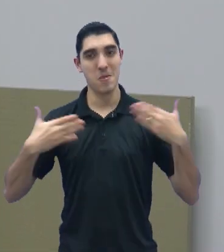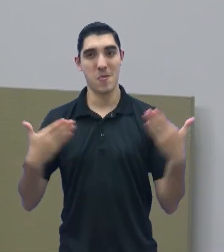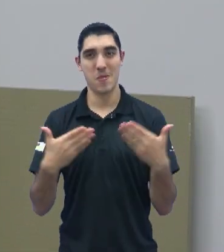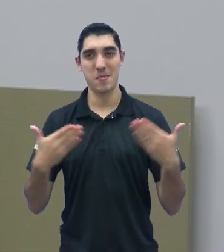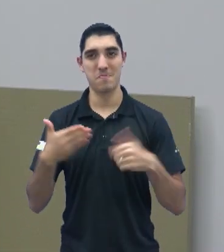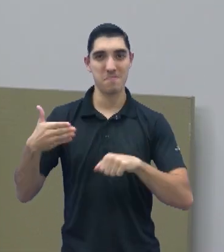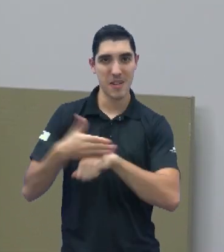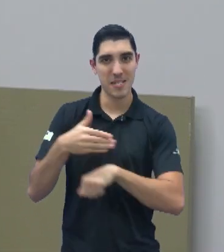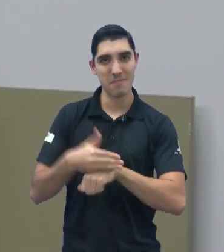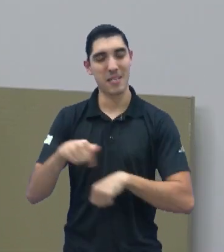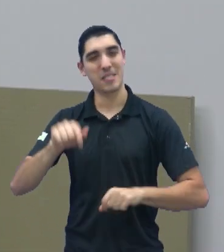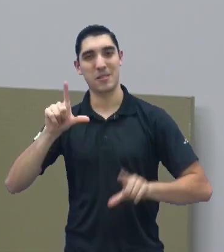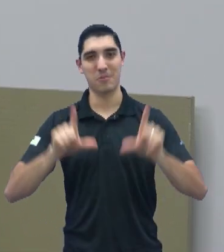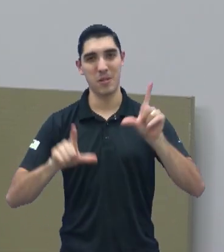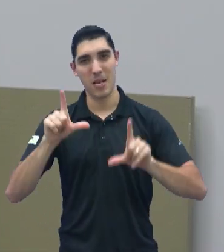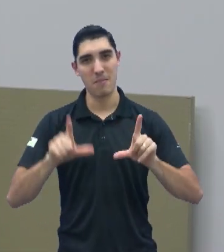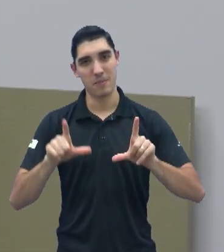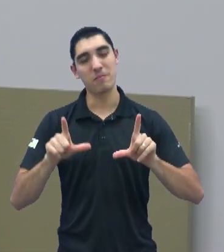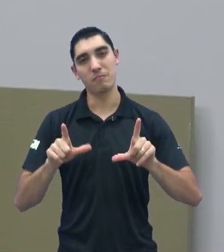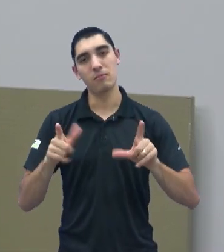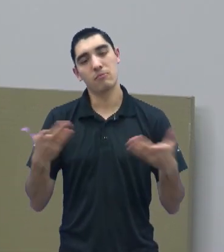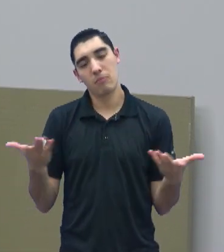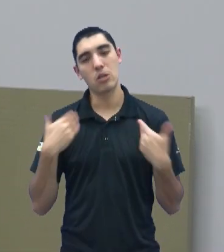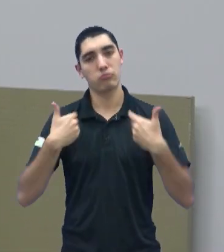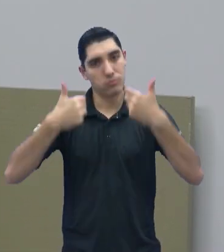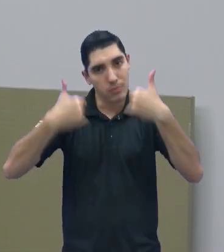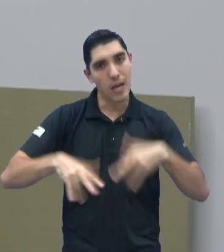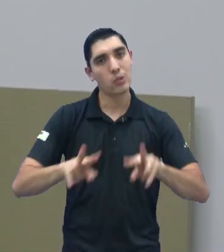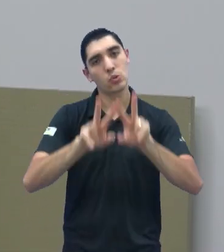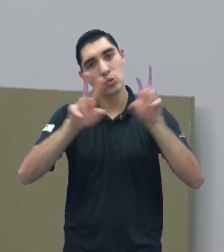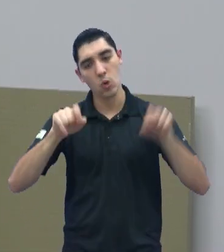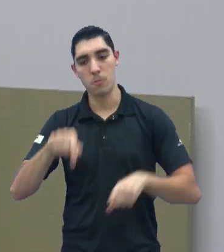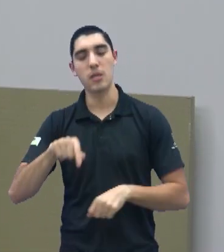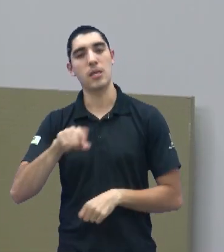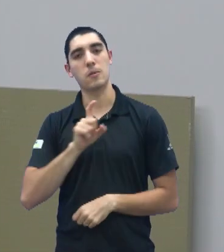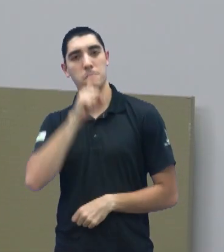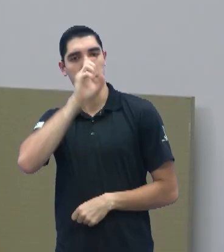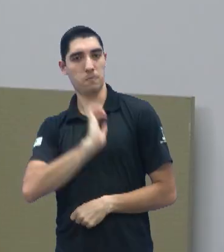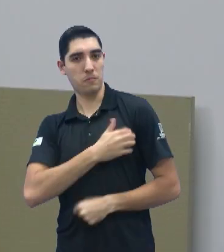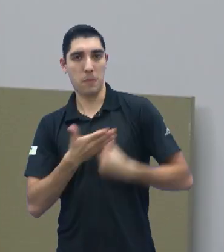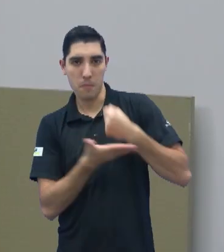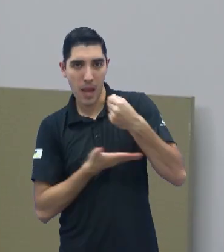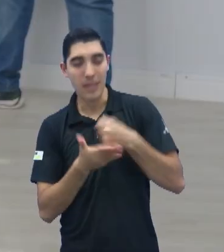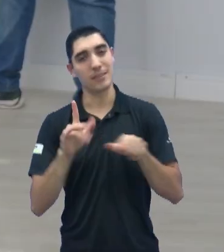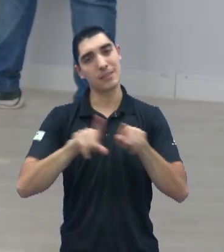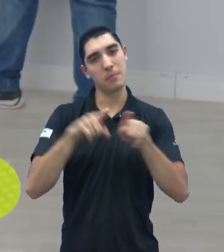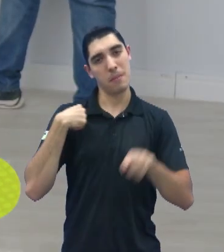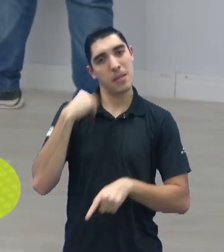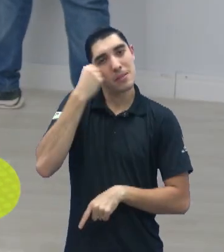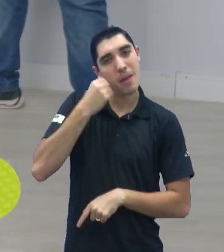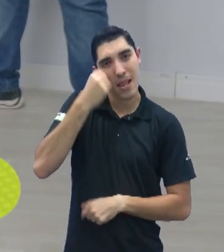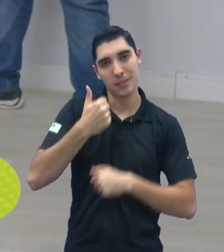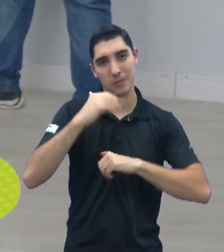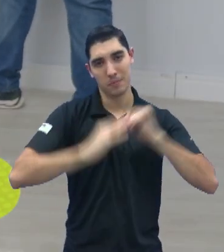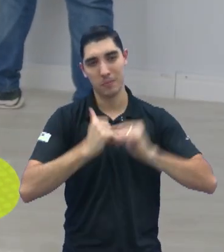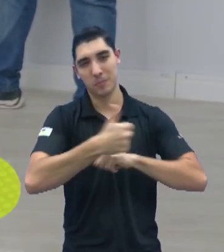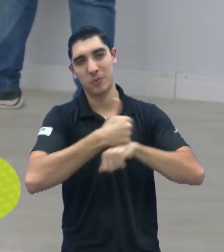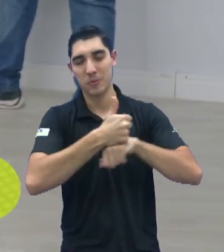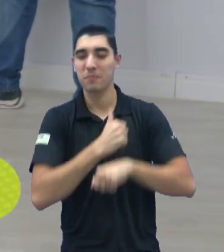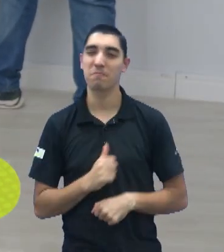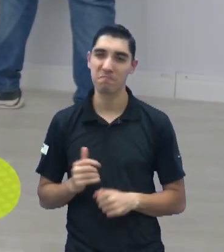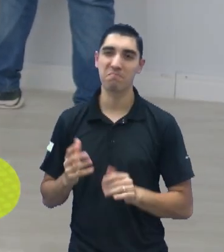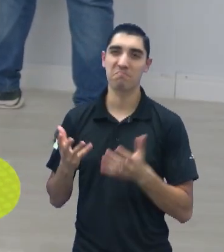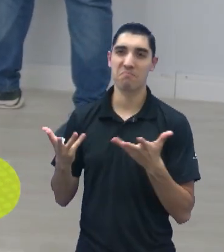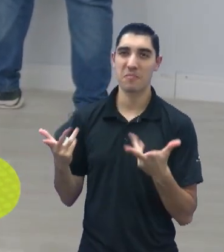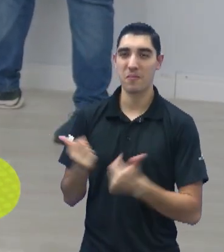desse programa e falar um pouco aí sobre a categoria de base do São José e também sobre minha carreira. Maravilha. Léo, me diga uma coisa. Primeiro,